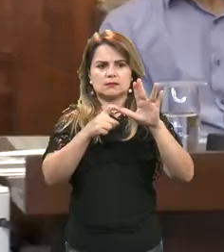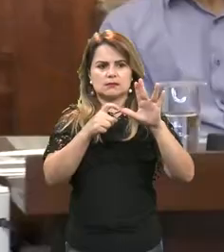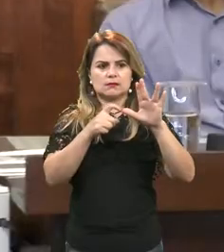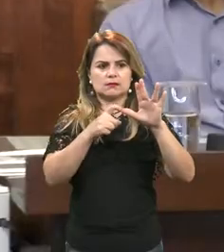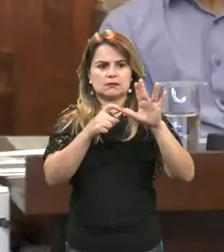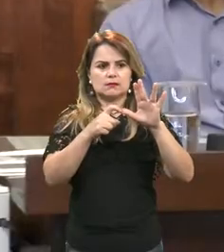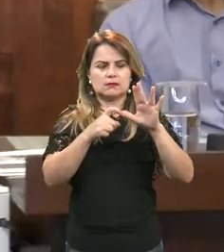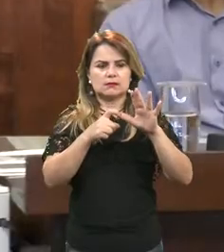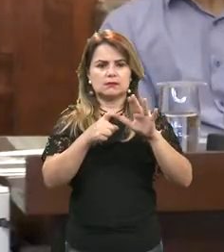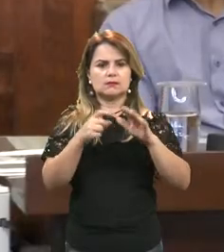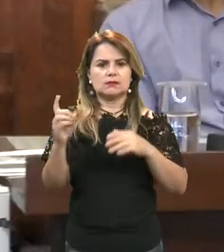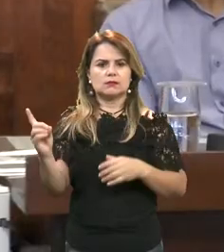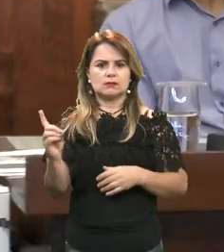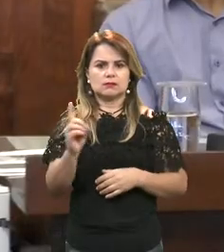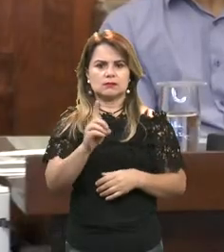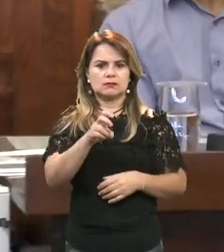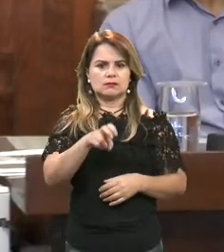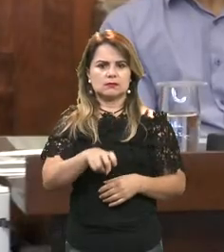presidência.